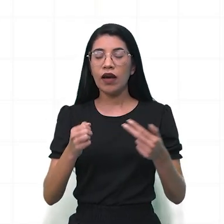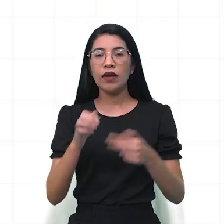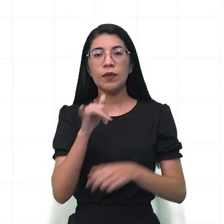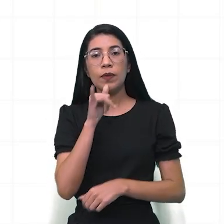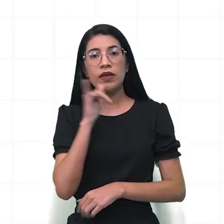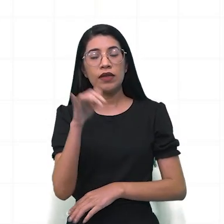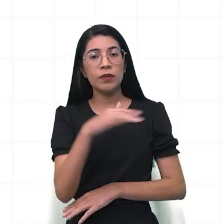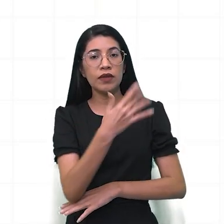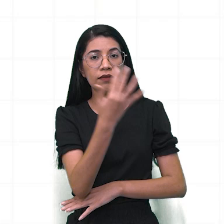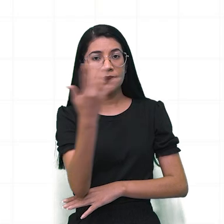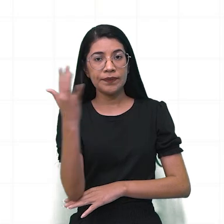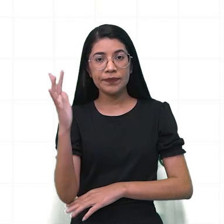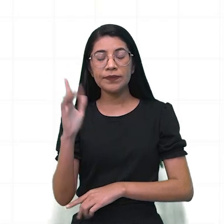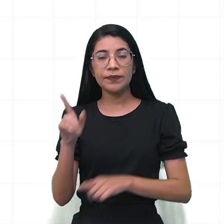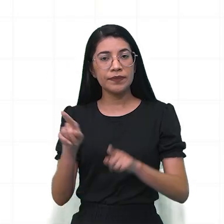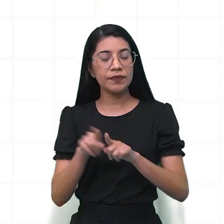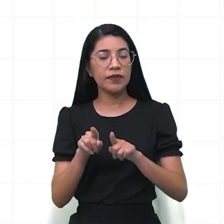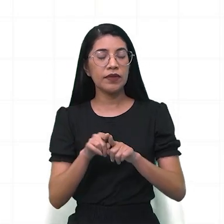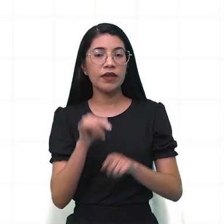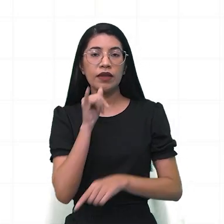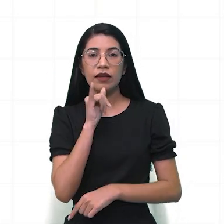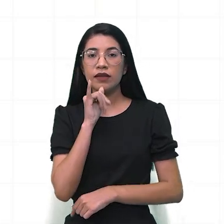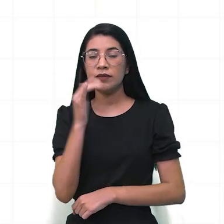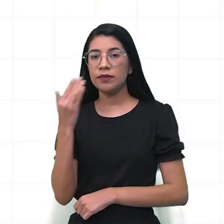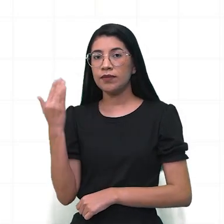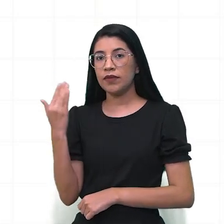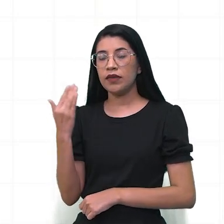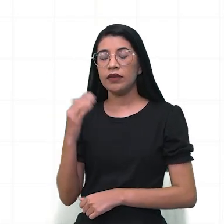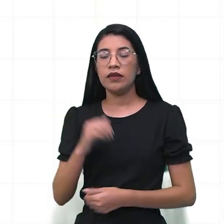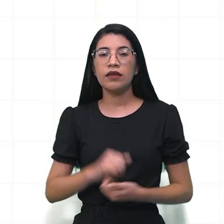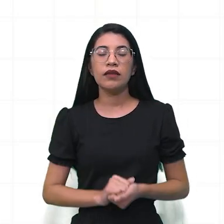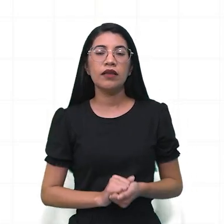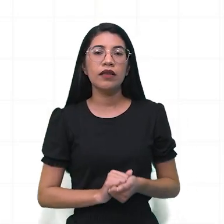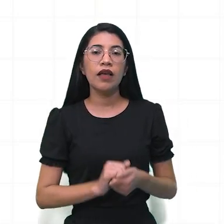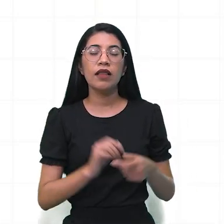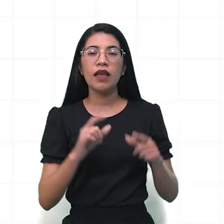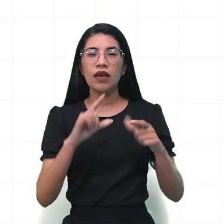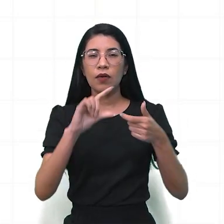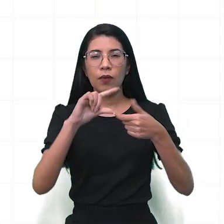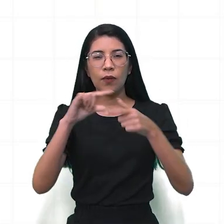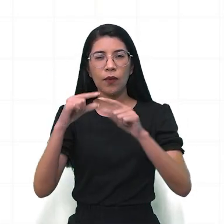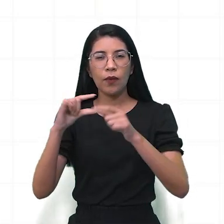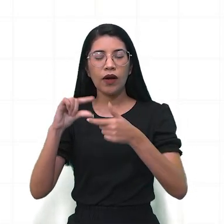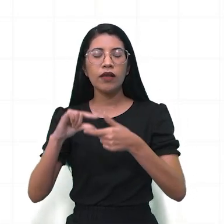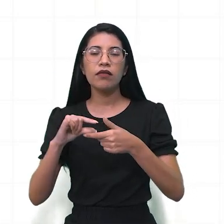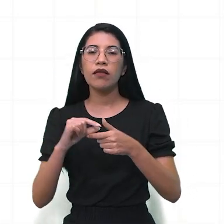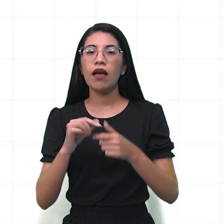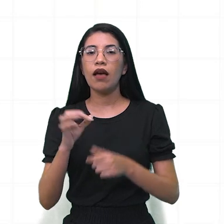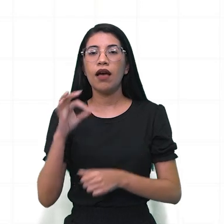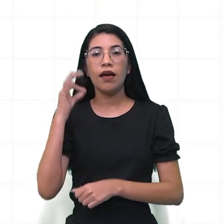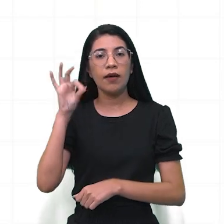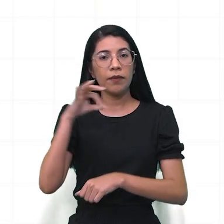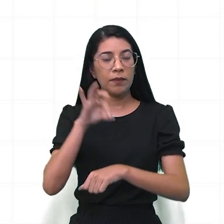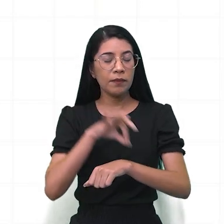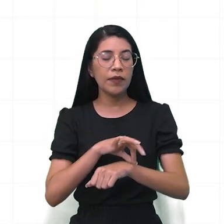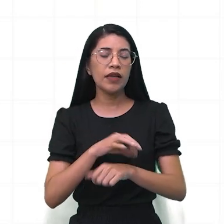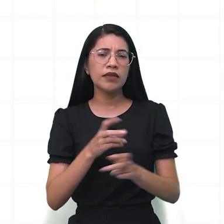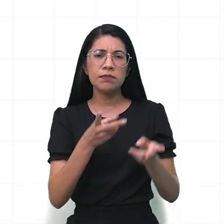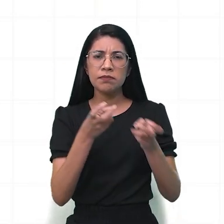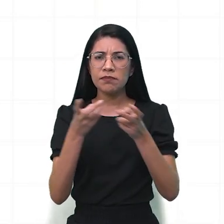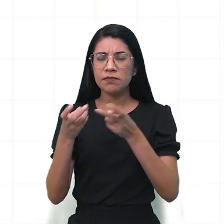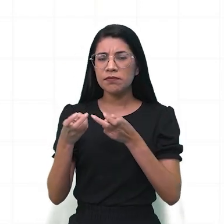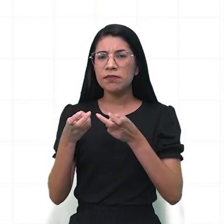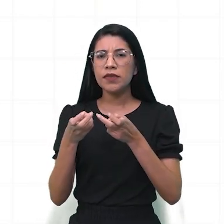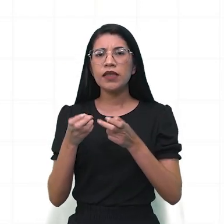natureza, inclusive. Veja, aqui nós temos uma colmeia de abelhas, e se vocês observarem, cada